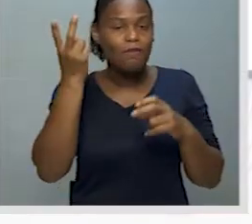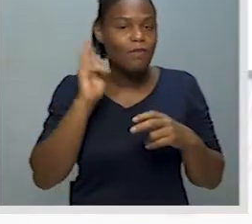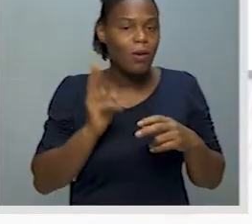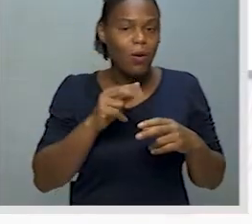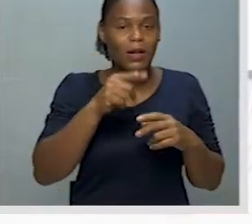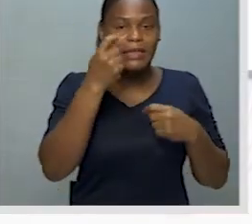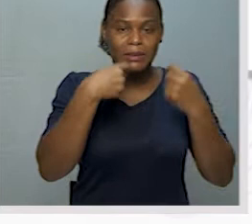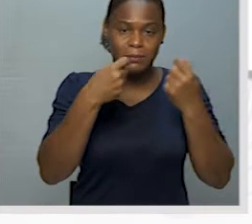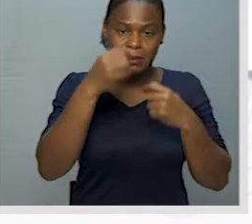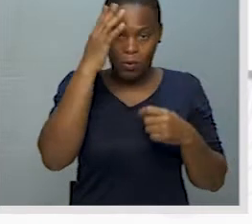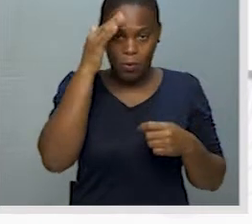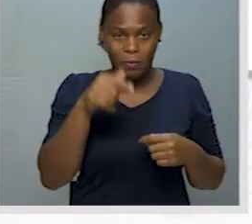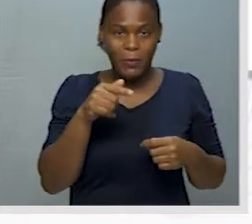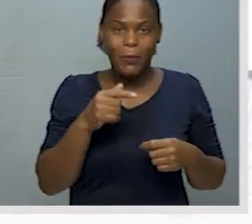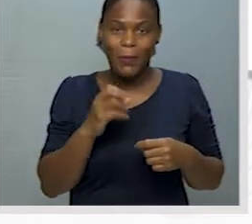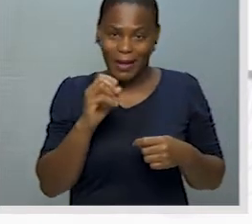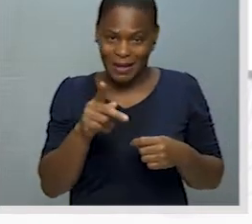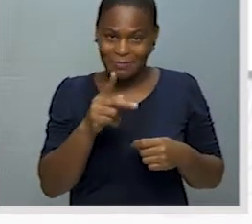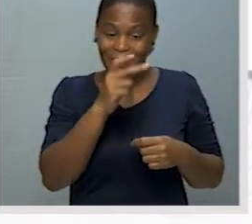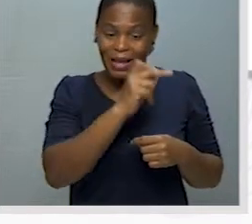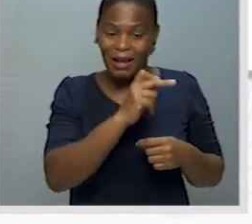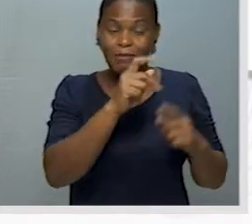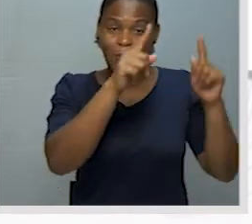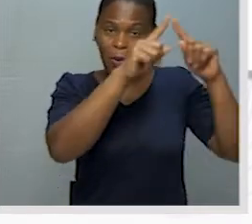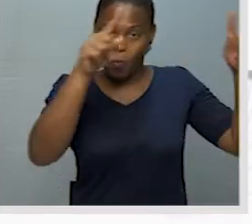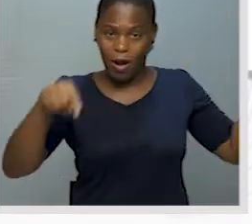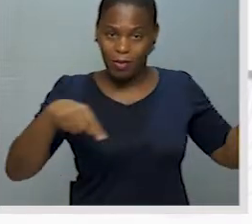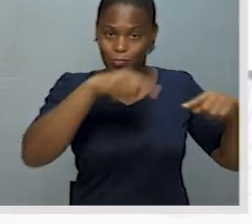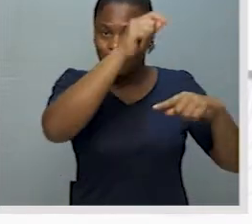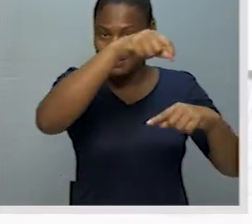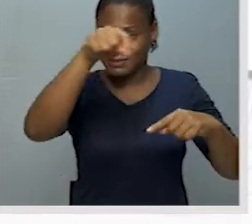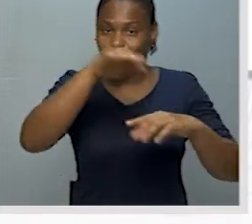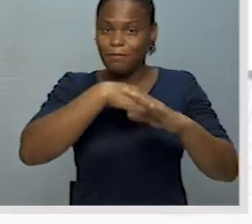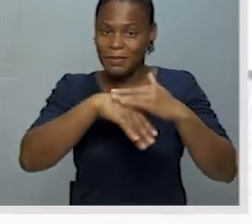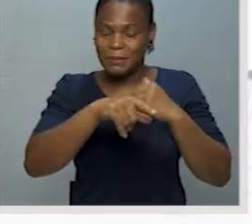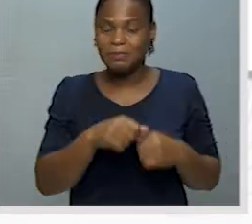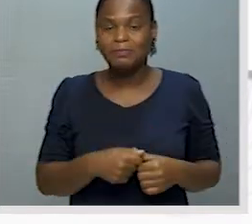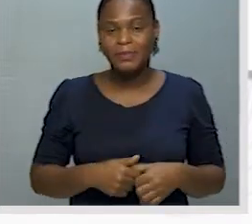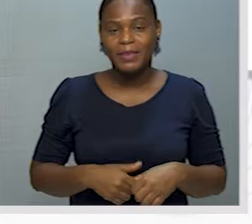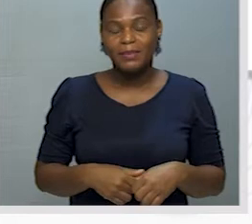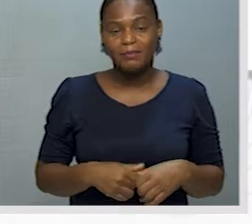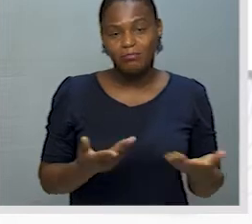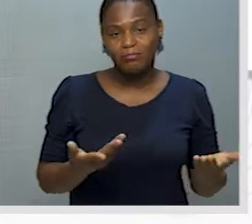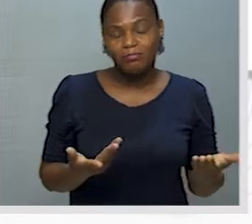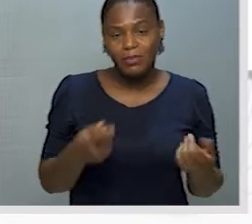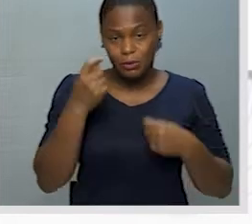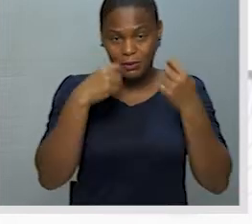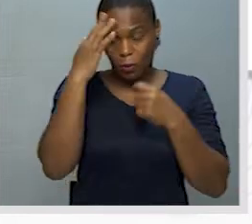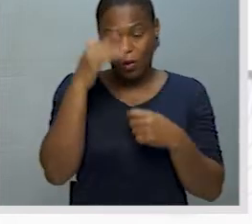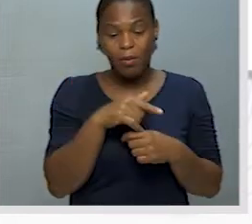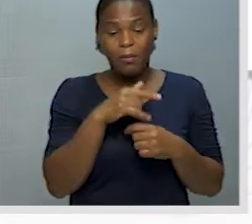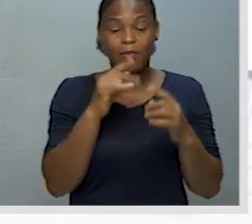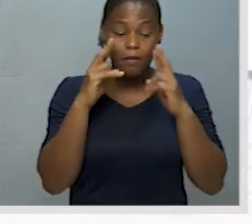desta expressão numérica. Ok? Vamos usar o quadro para resolver esta expressão numérica